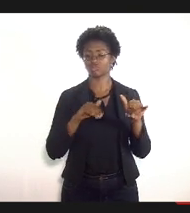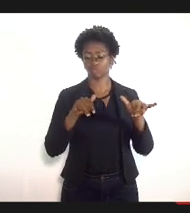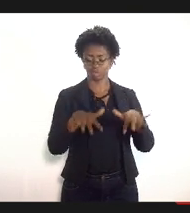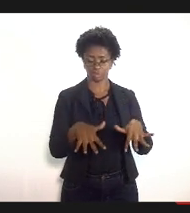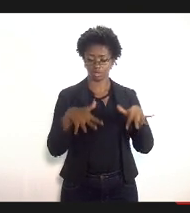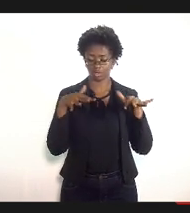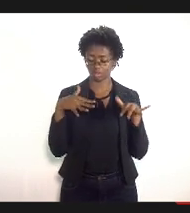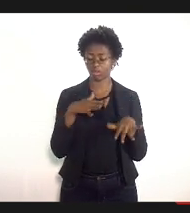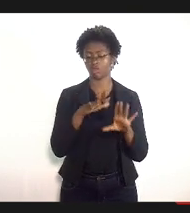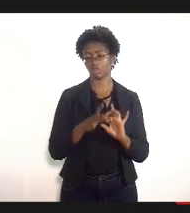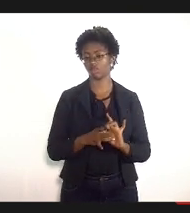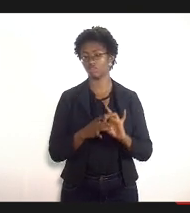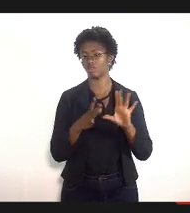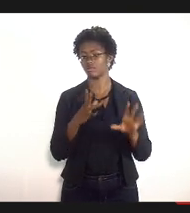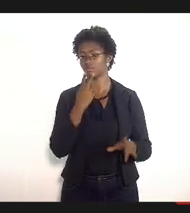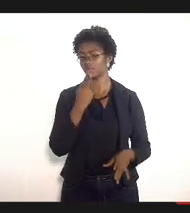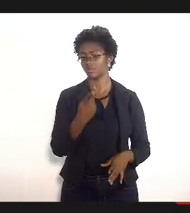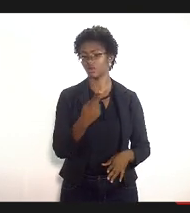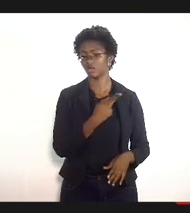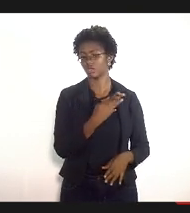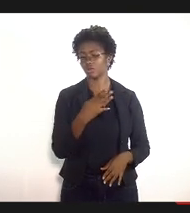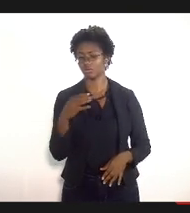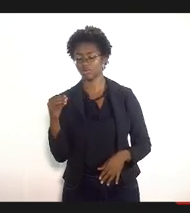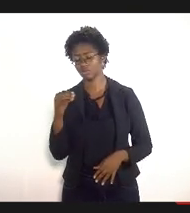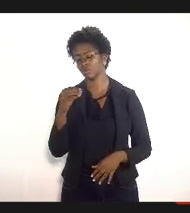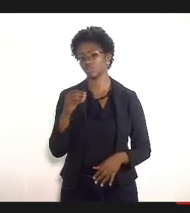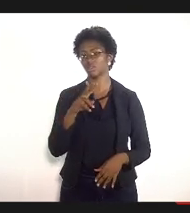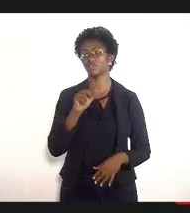pública, dizendo que tinha 400 vagas